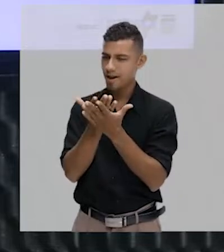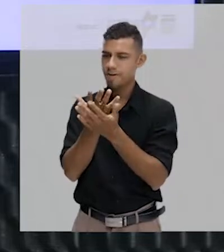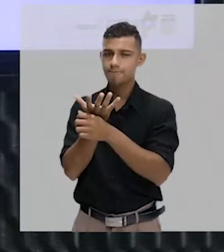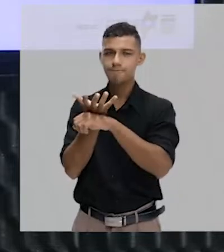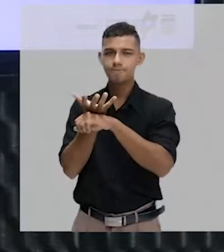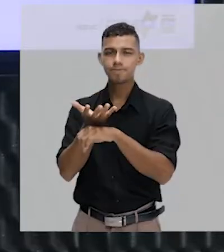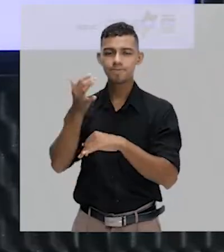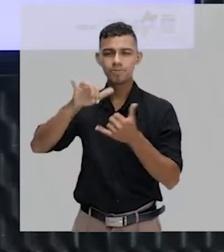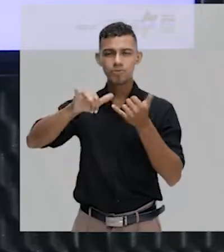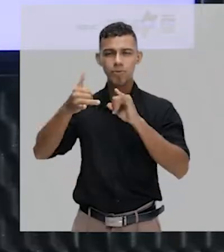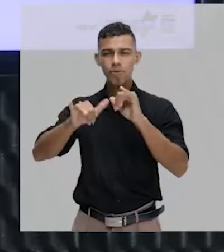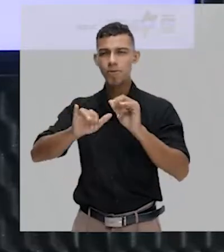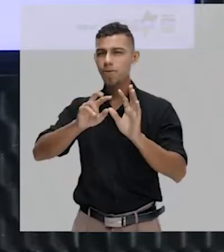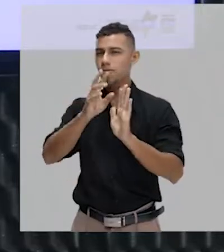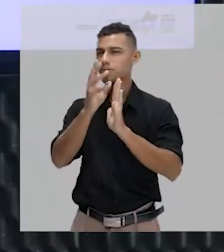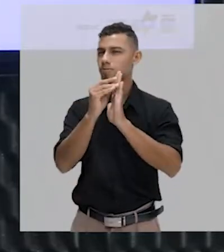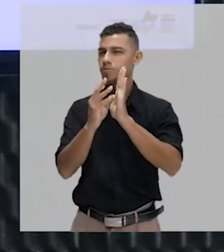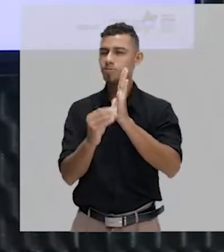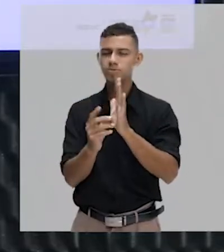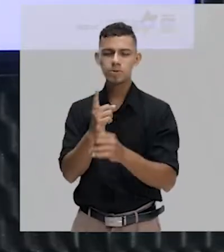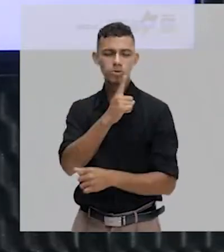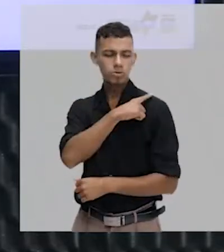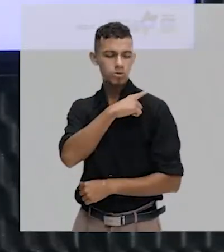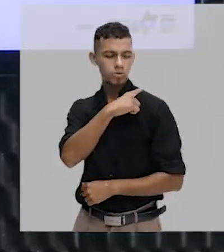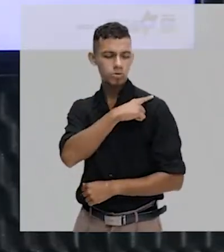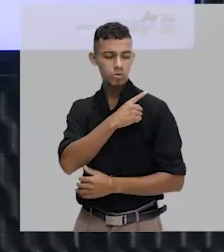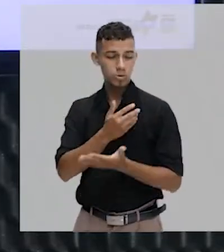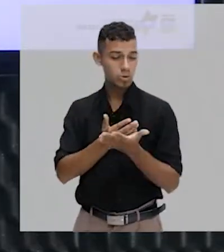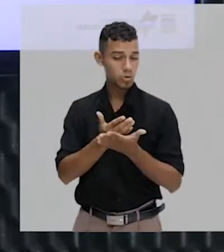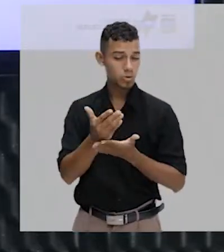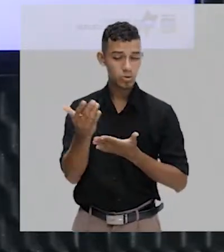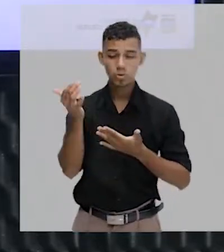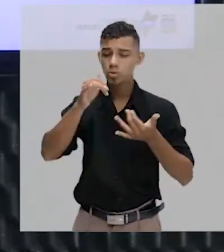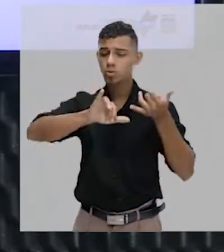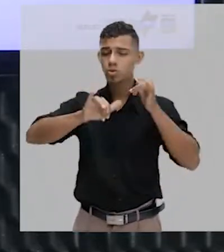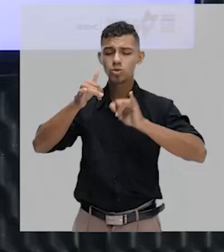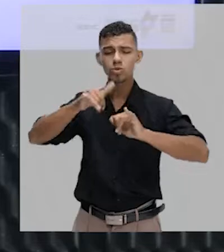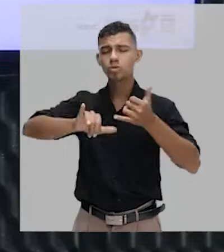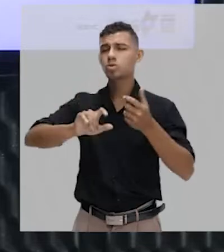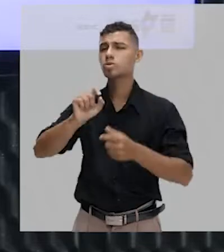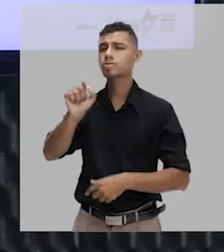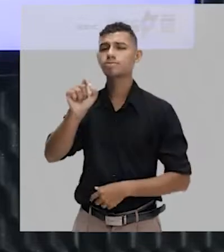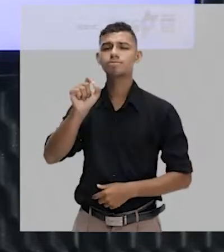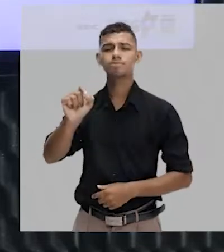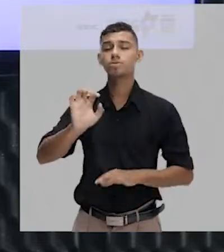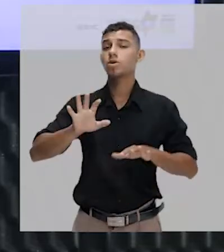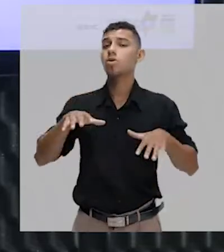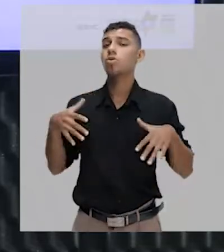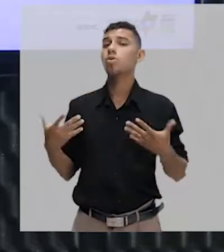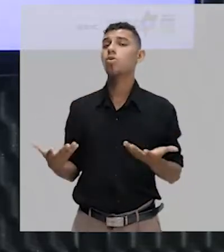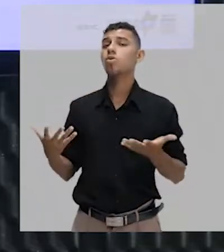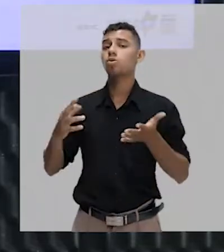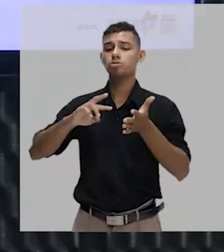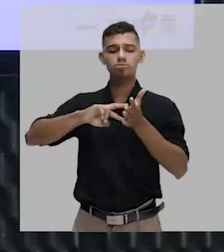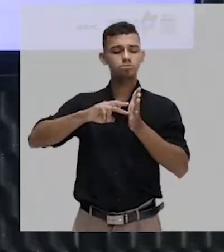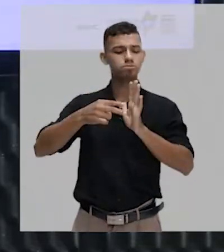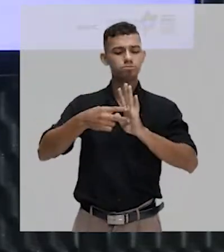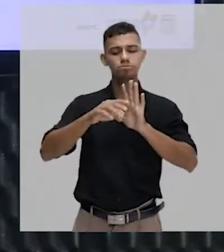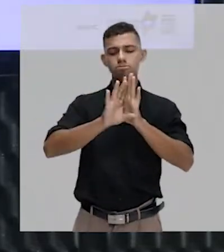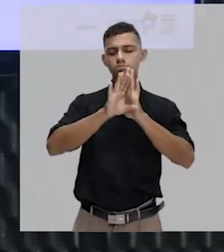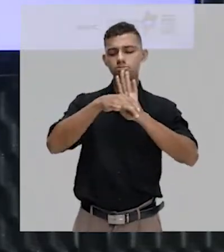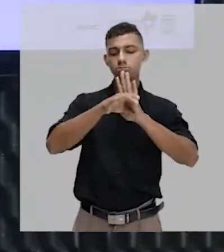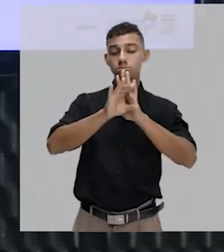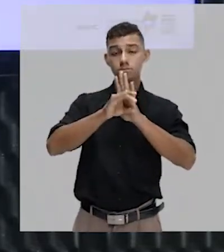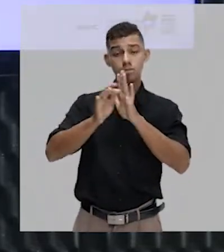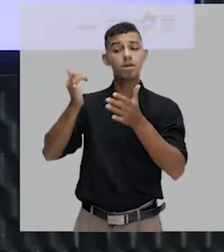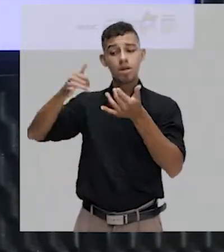médio. Estamos falando do início da química. O que é química? Qual o conceito? Química é a ciência